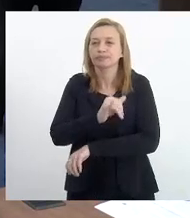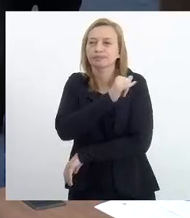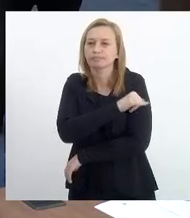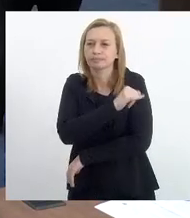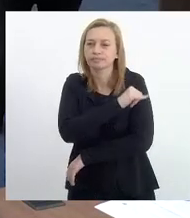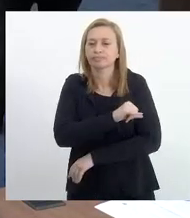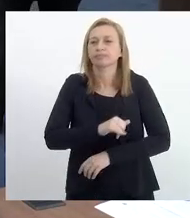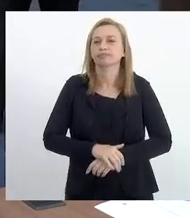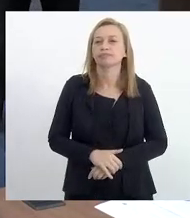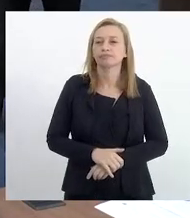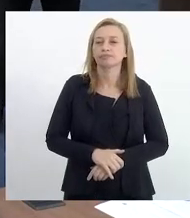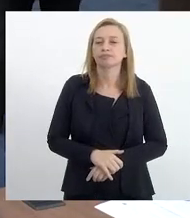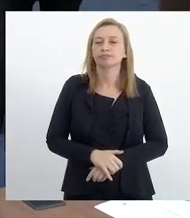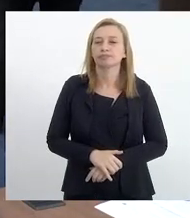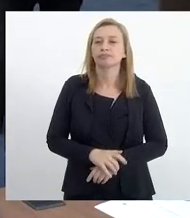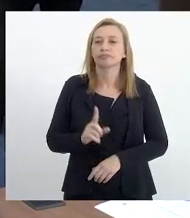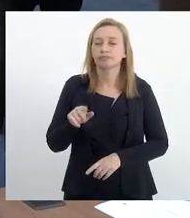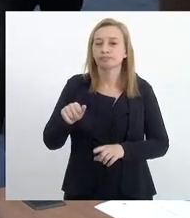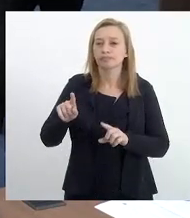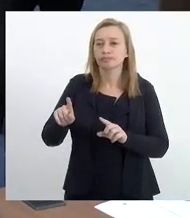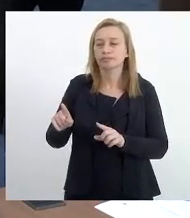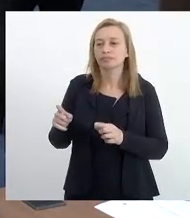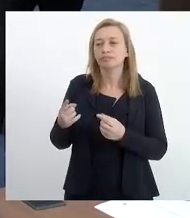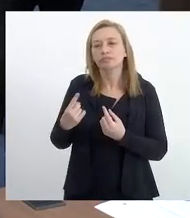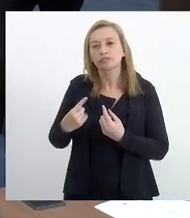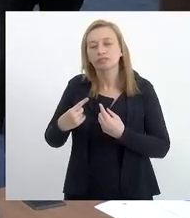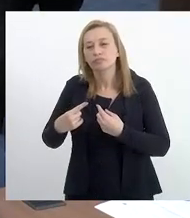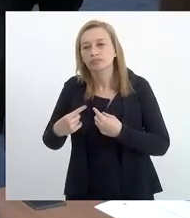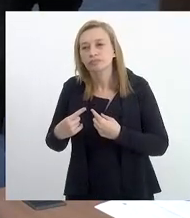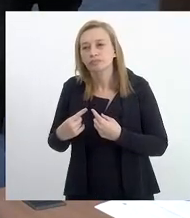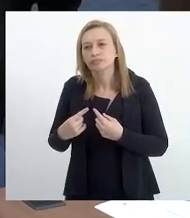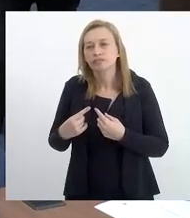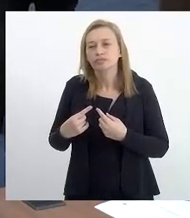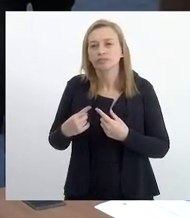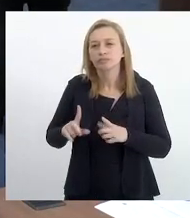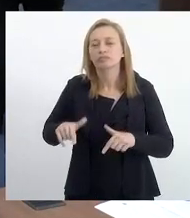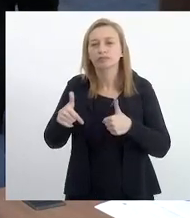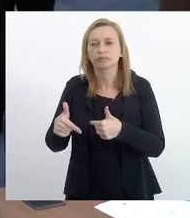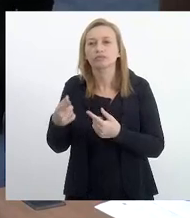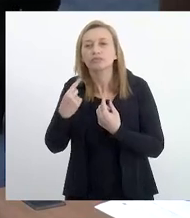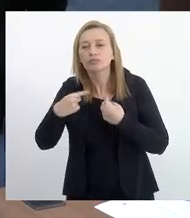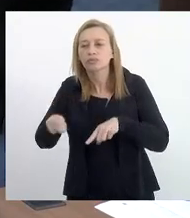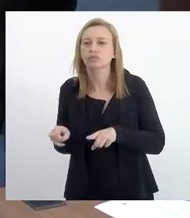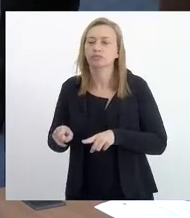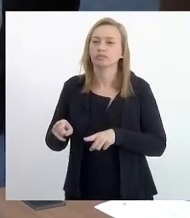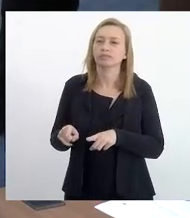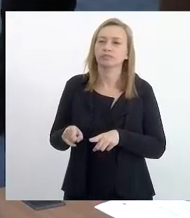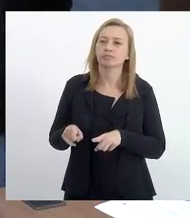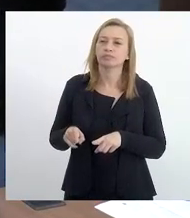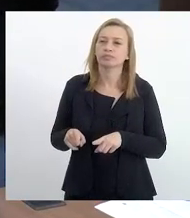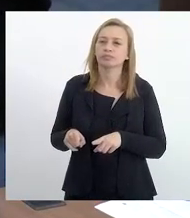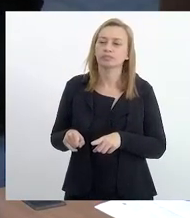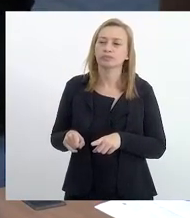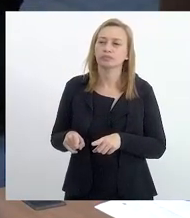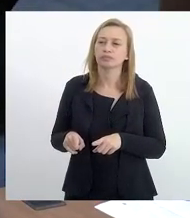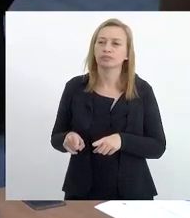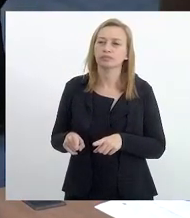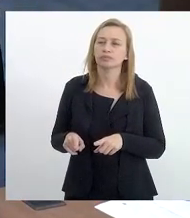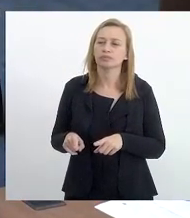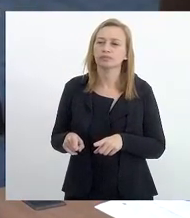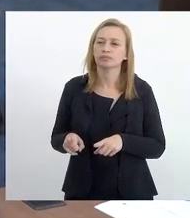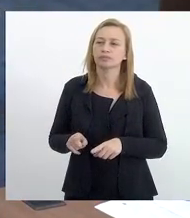Janeiro. Isso é um ataque, isso é uma metralhadora